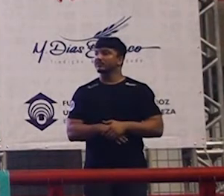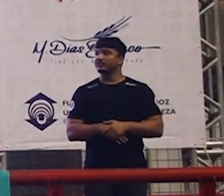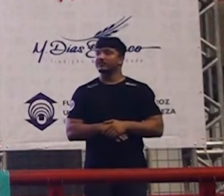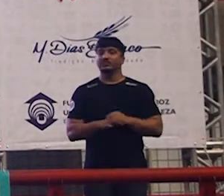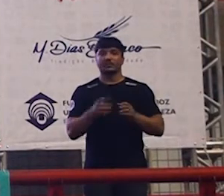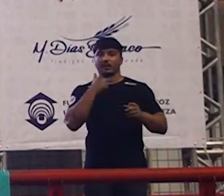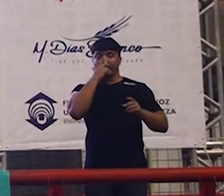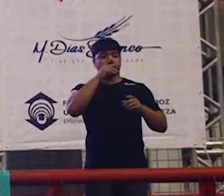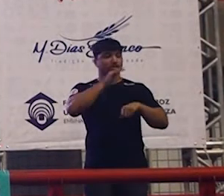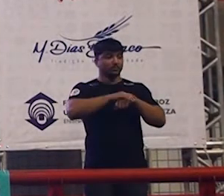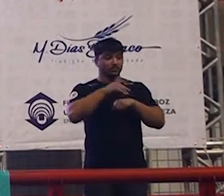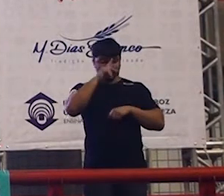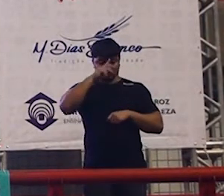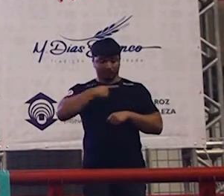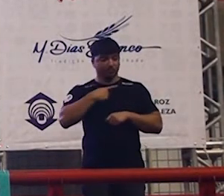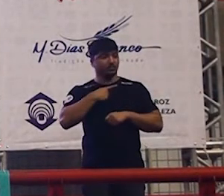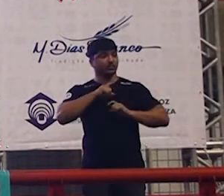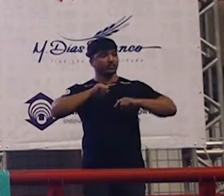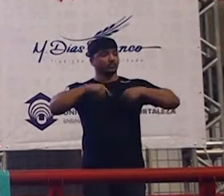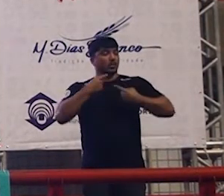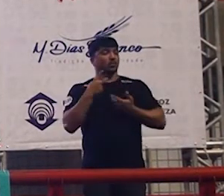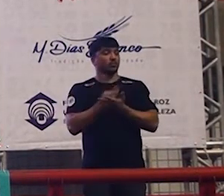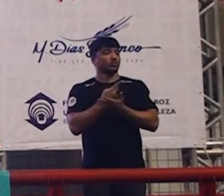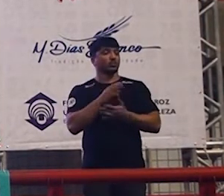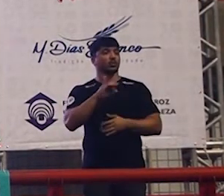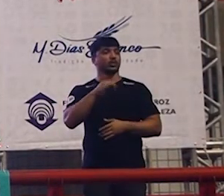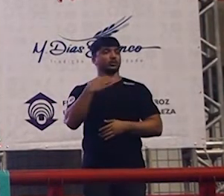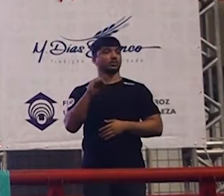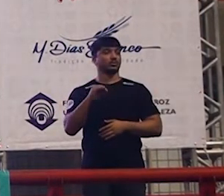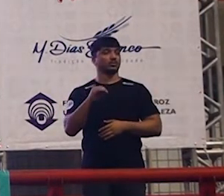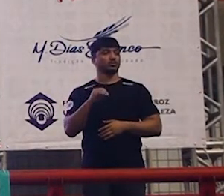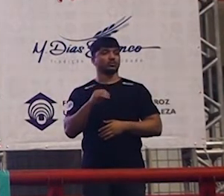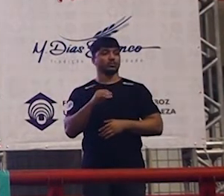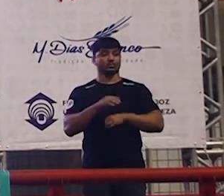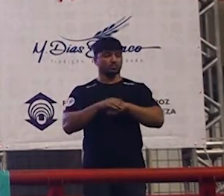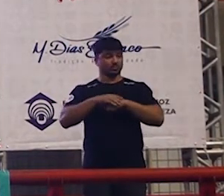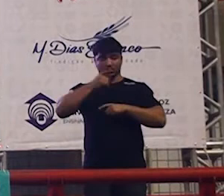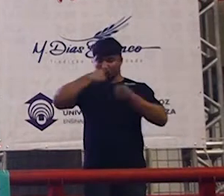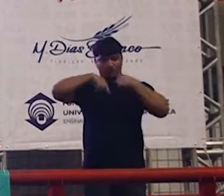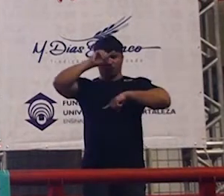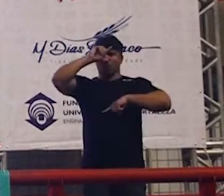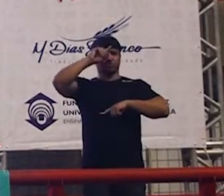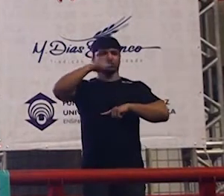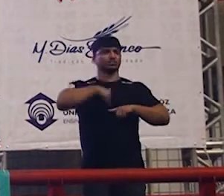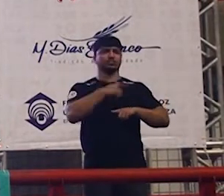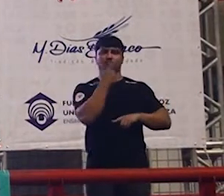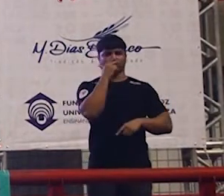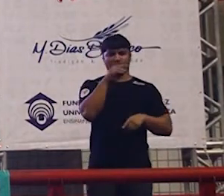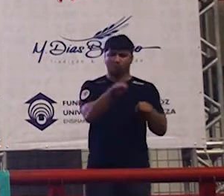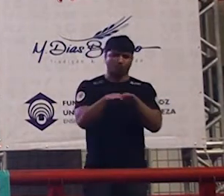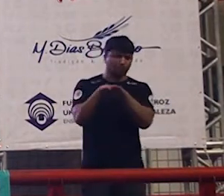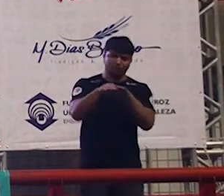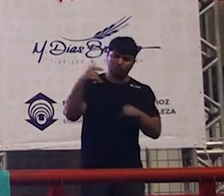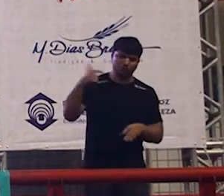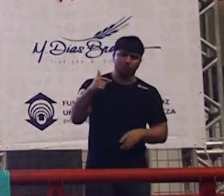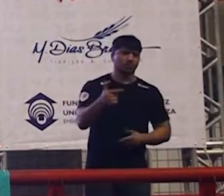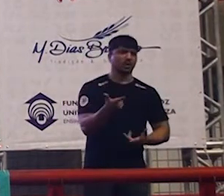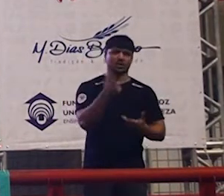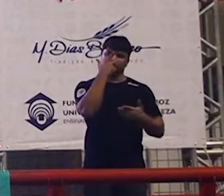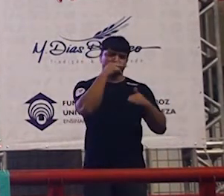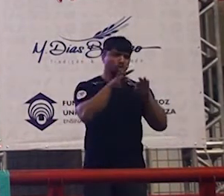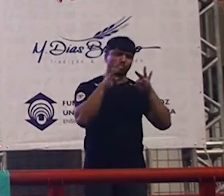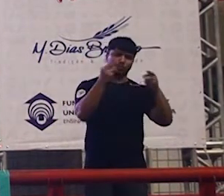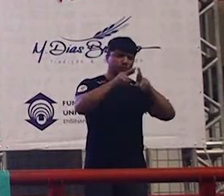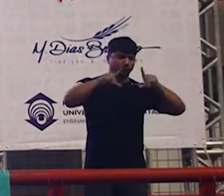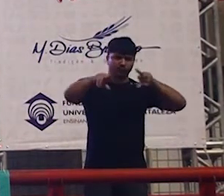A contradição no discurso do Manolito. Ele se revolta, dizendo que não há igualdade, que ninguém é igual a ninguém,